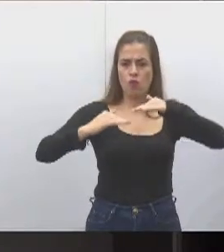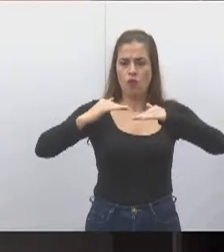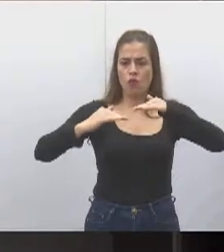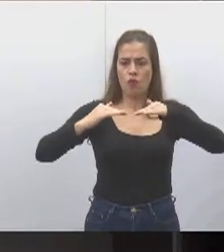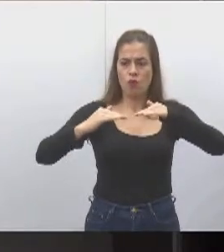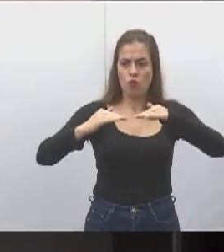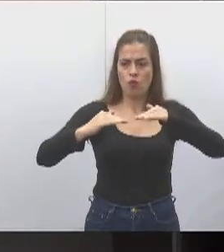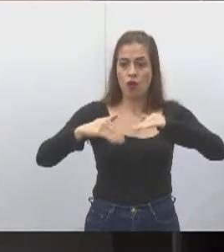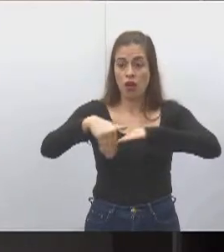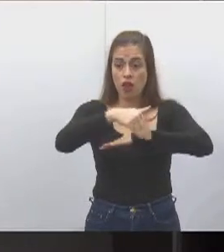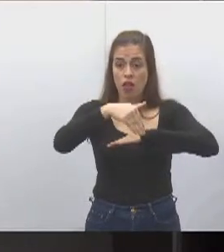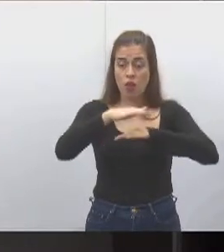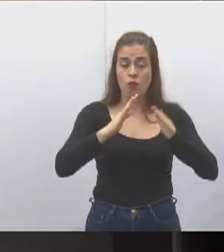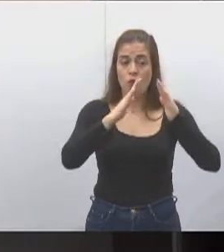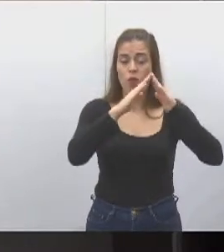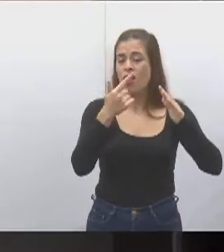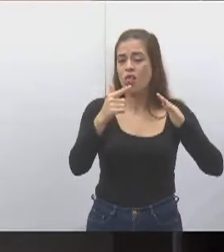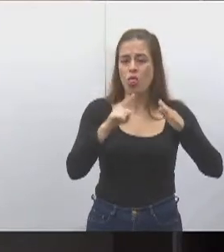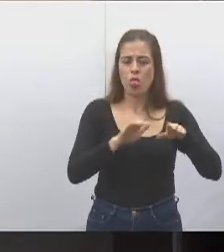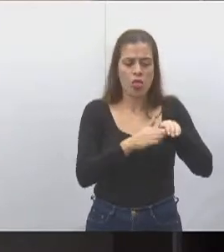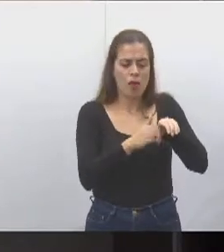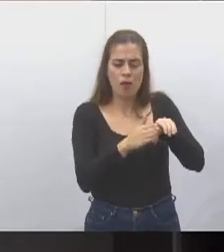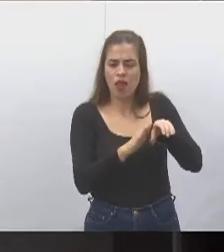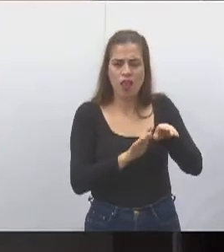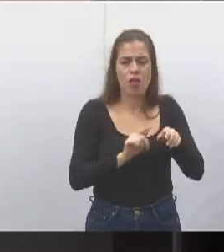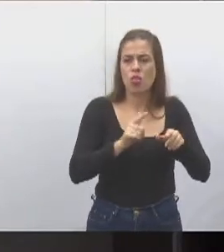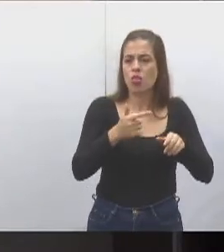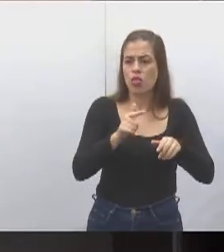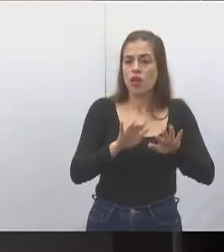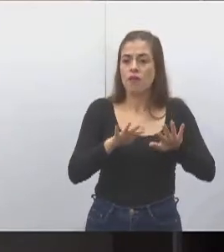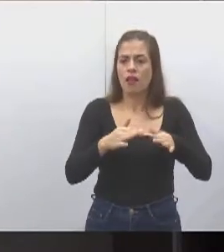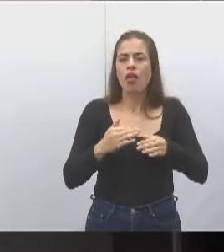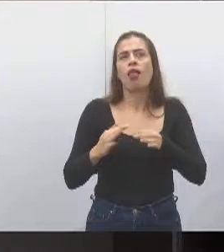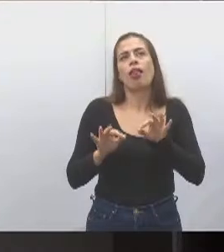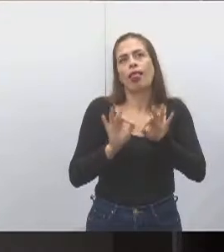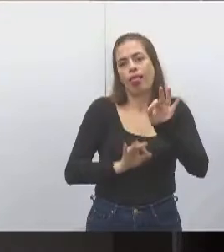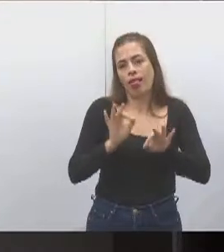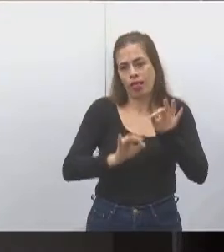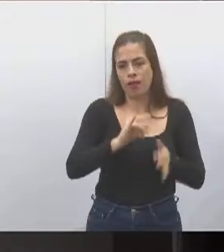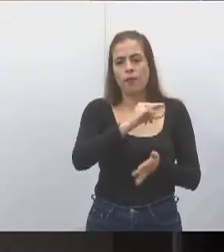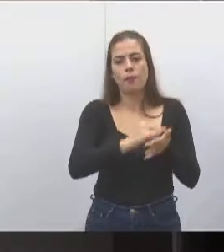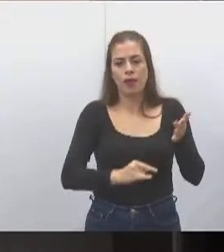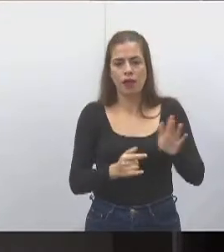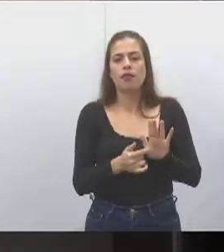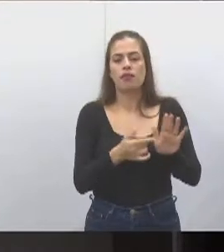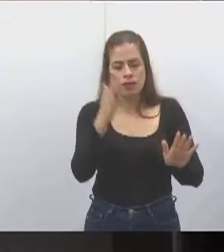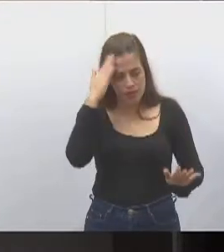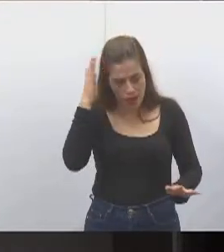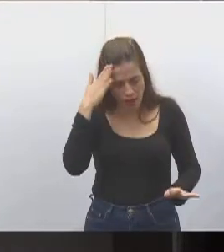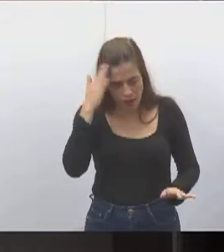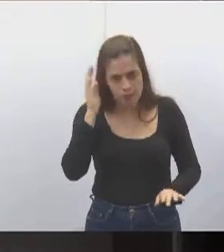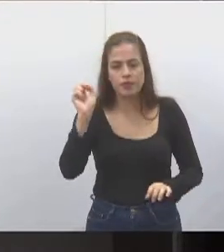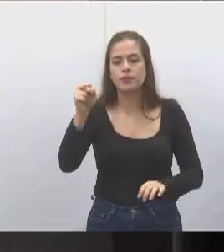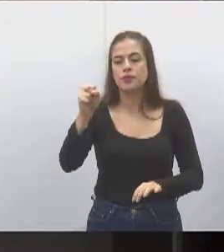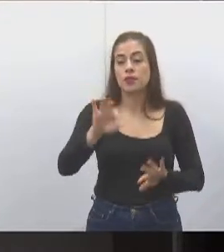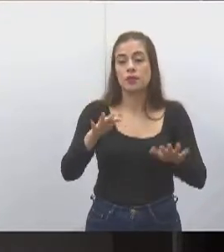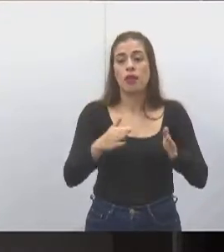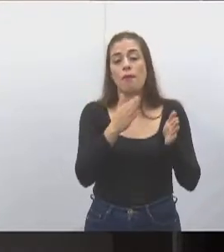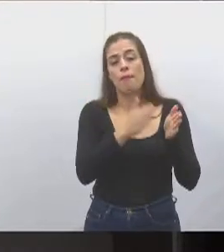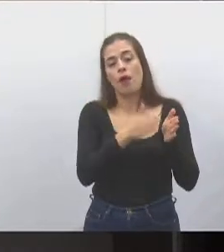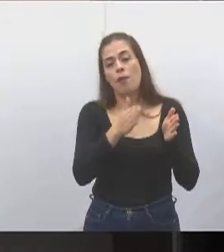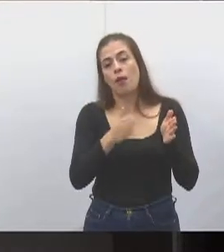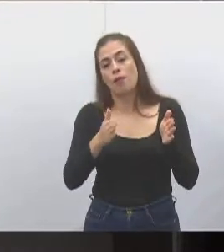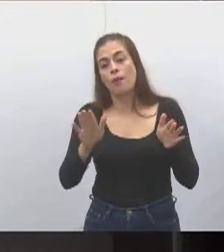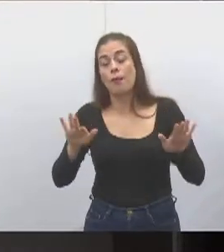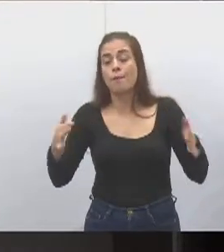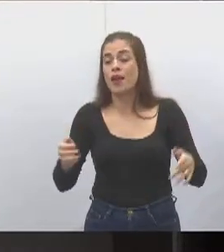da rua, porque a gente não tem boca de lobo, a gente não tem ainda, o bairro sim, está em fase de regularização, a gente sabe disso, é cada etapa, mas não